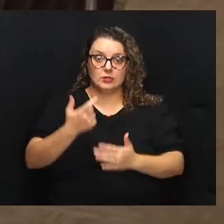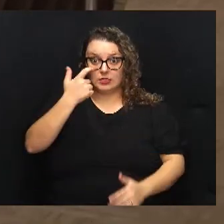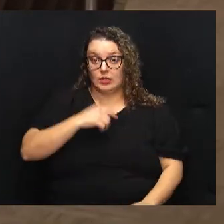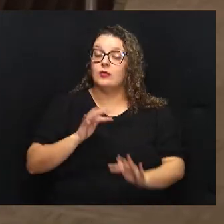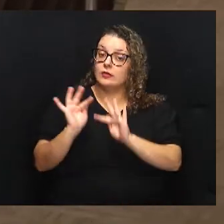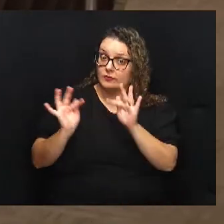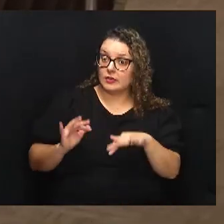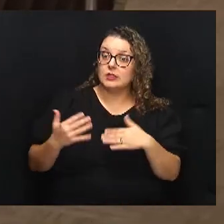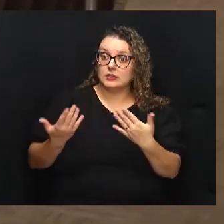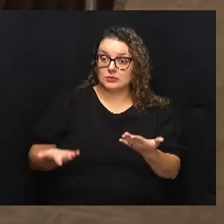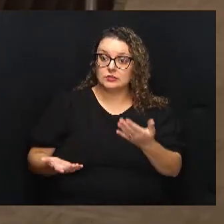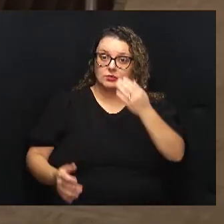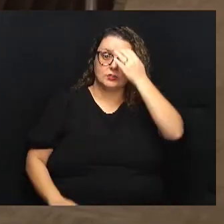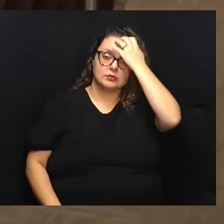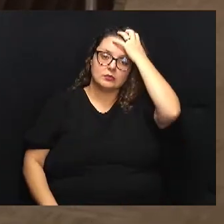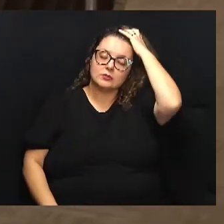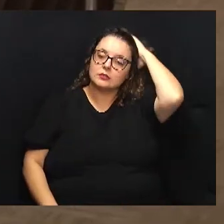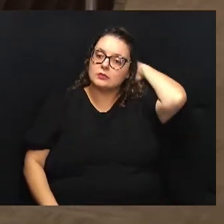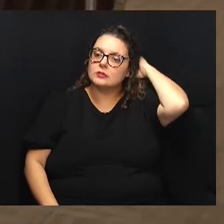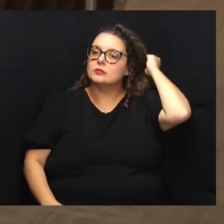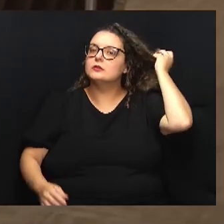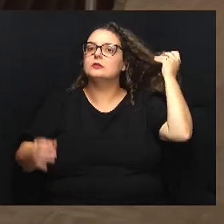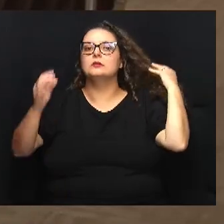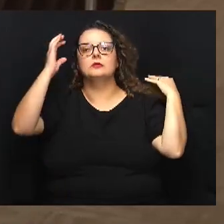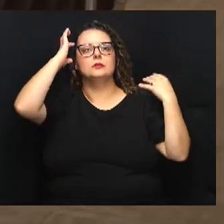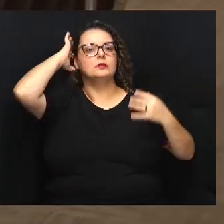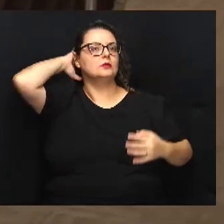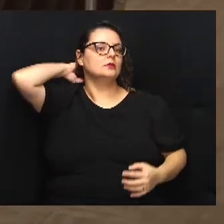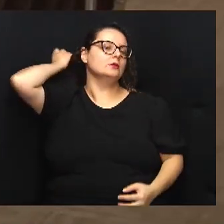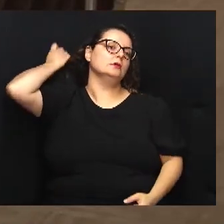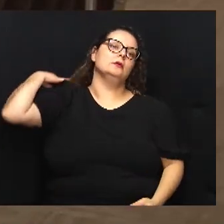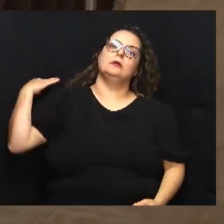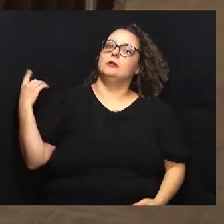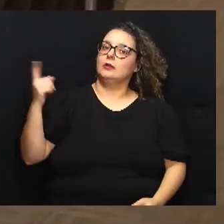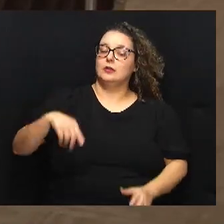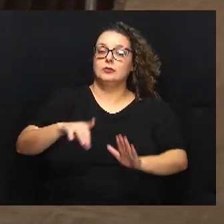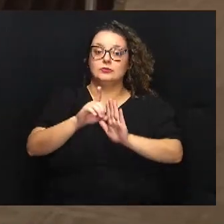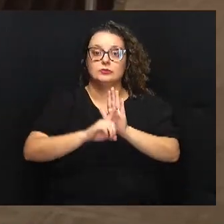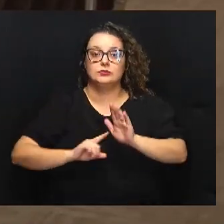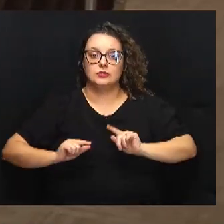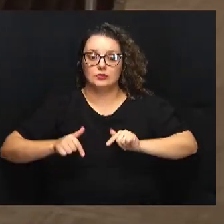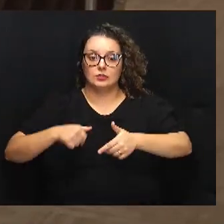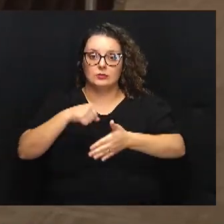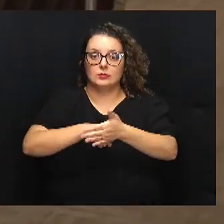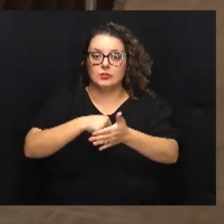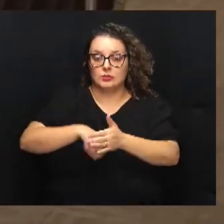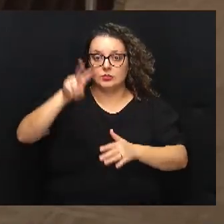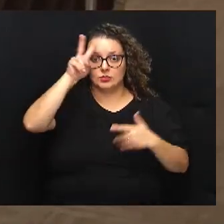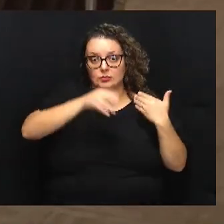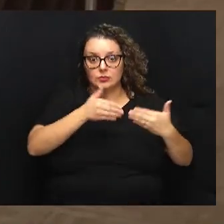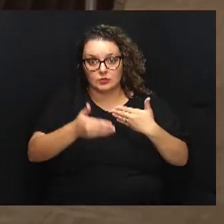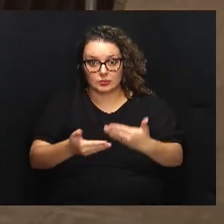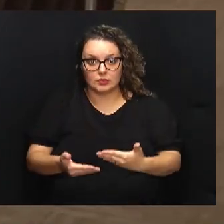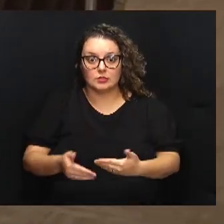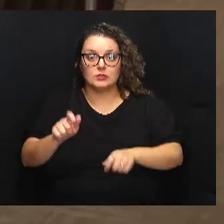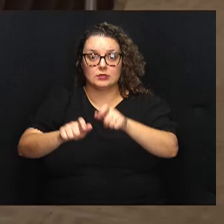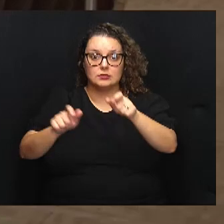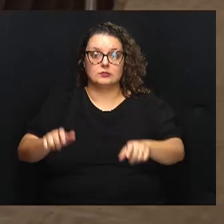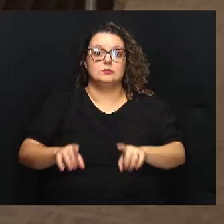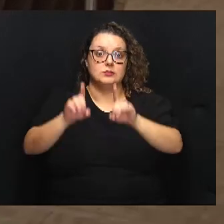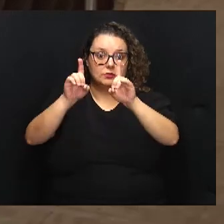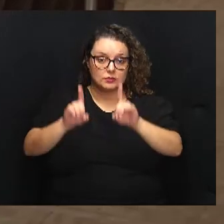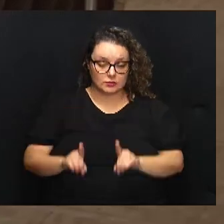com isso, porque é um direito e é uma luta histórica das pessoas com